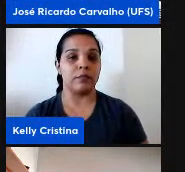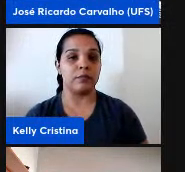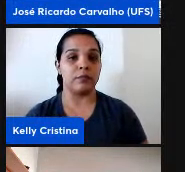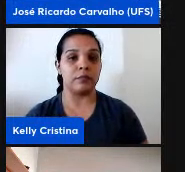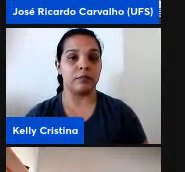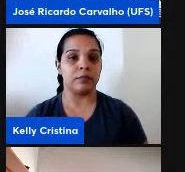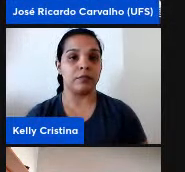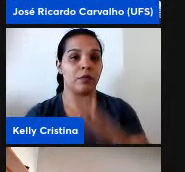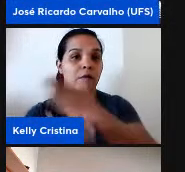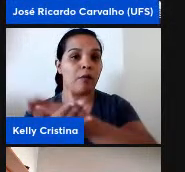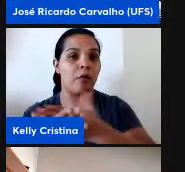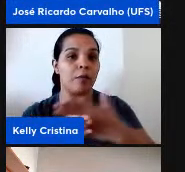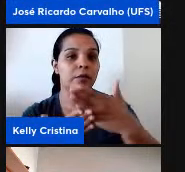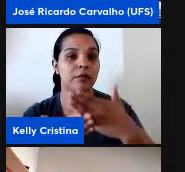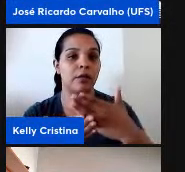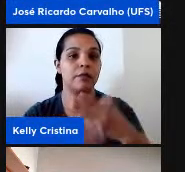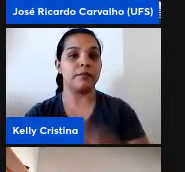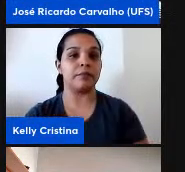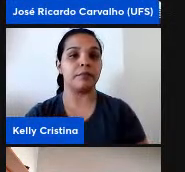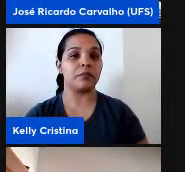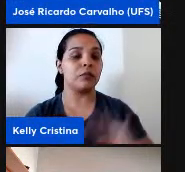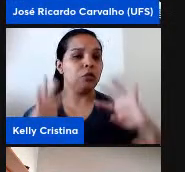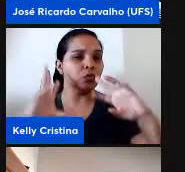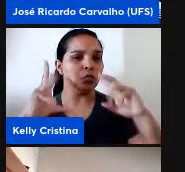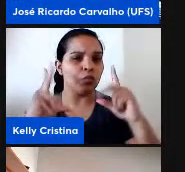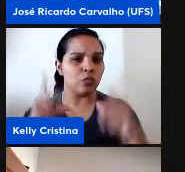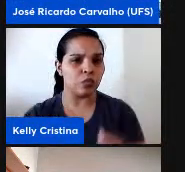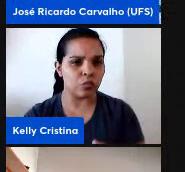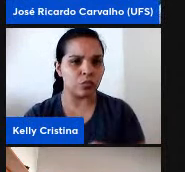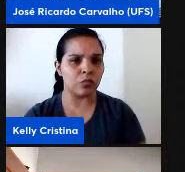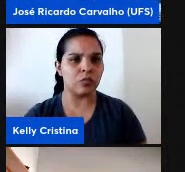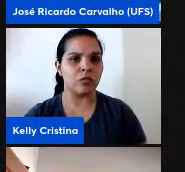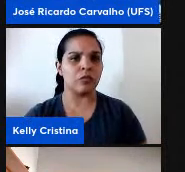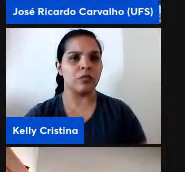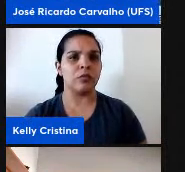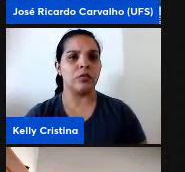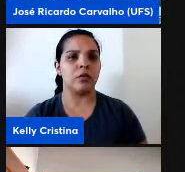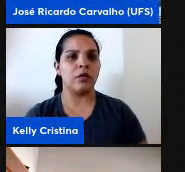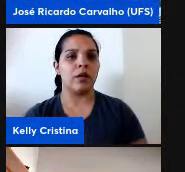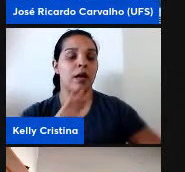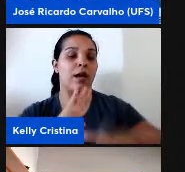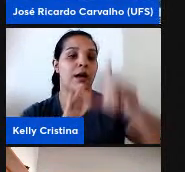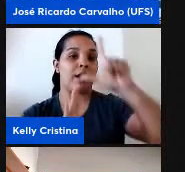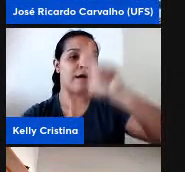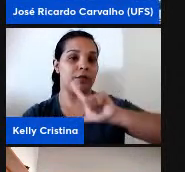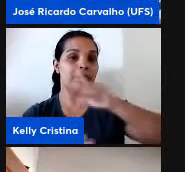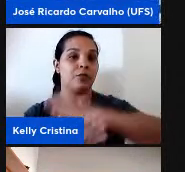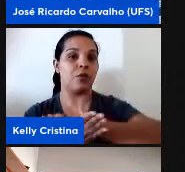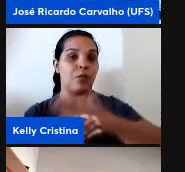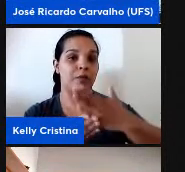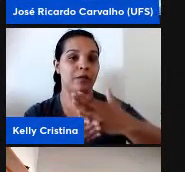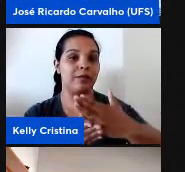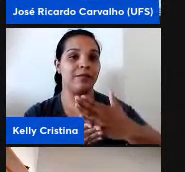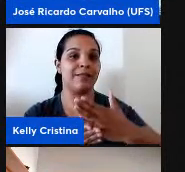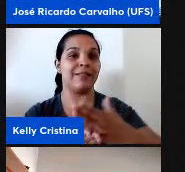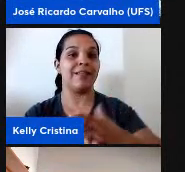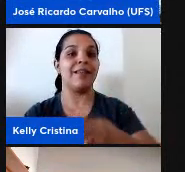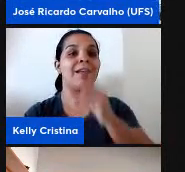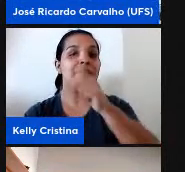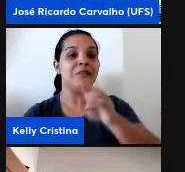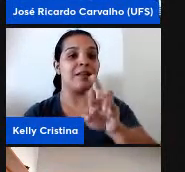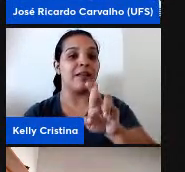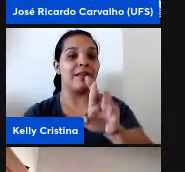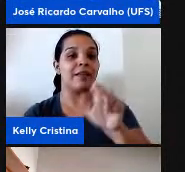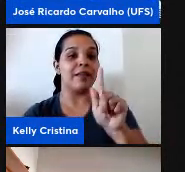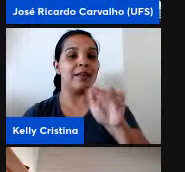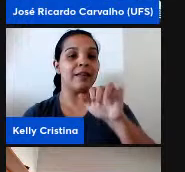vou começar pelo começo de tudo. Eu acho que eu vou começar pelo começo, antes do começo que a professora Regina Maluf trouxe.